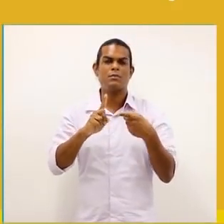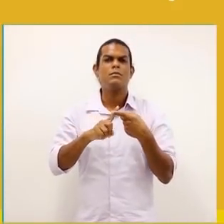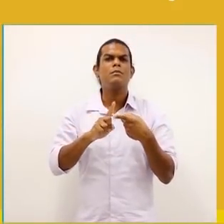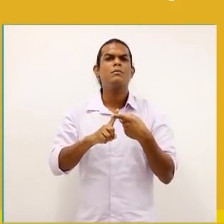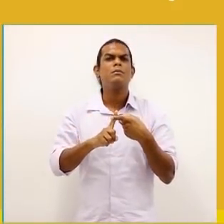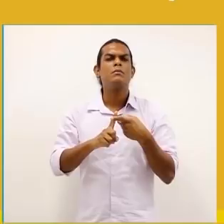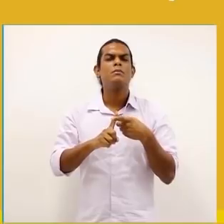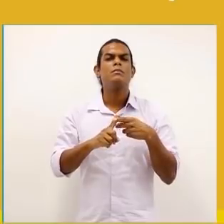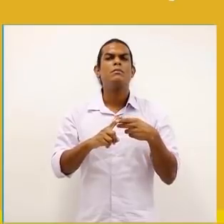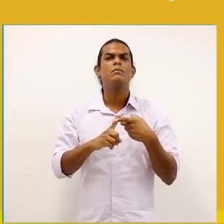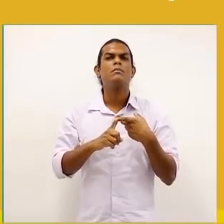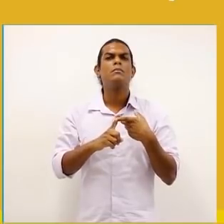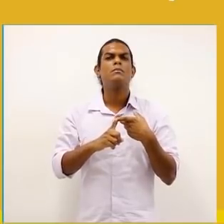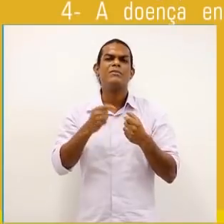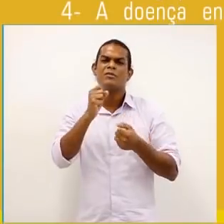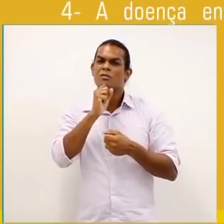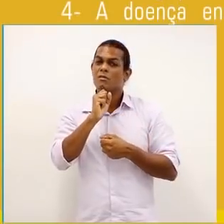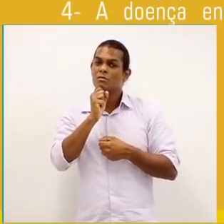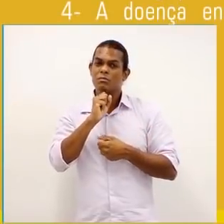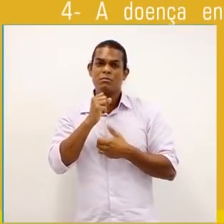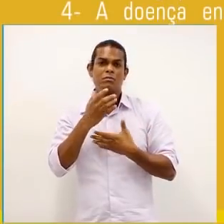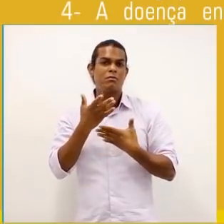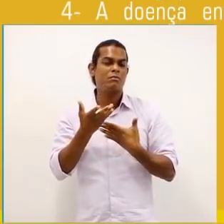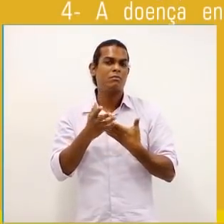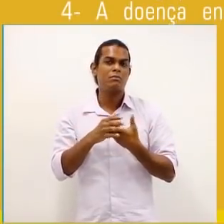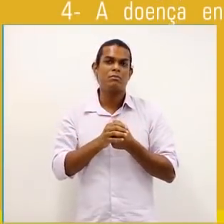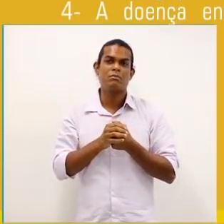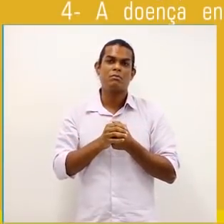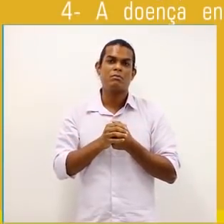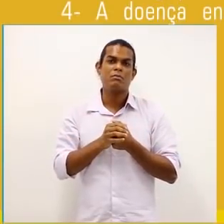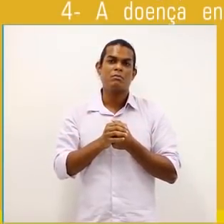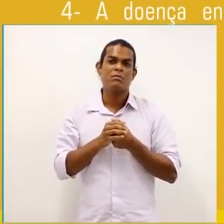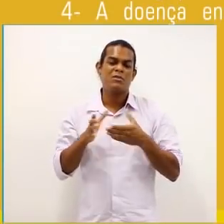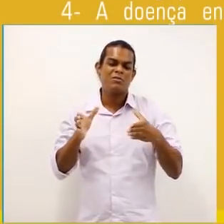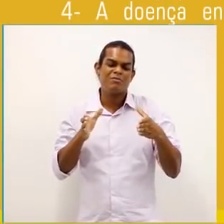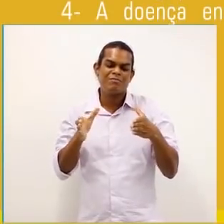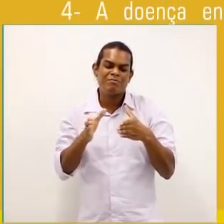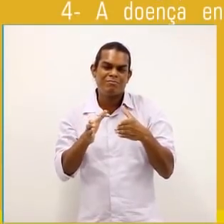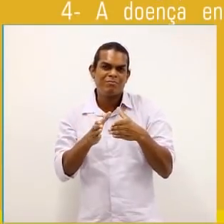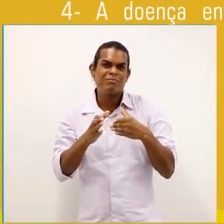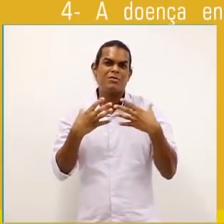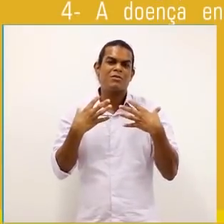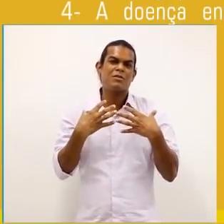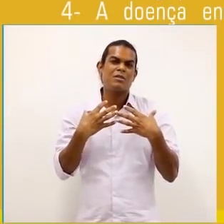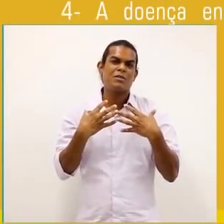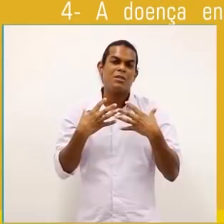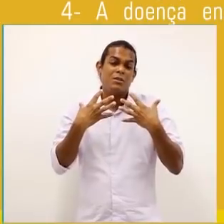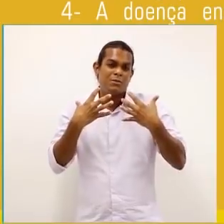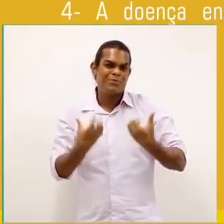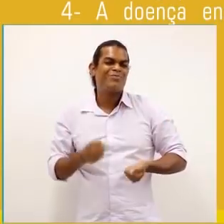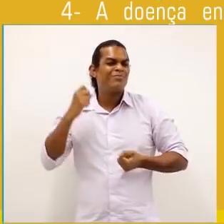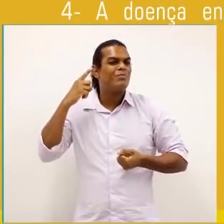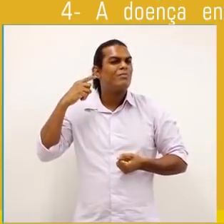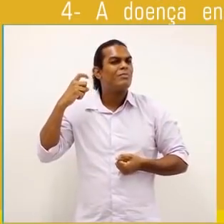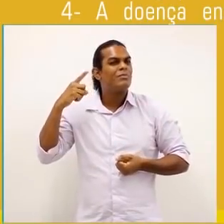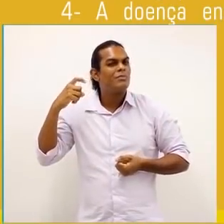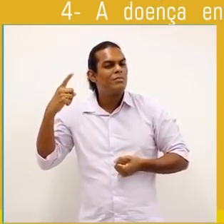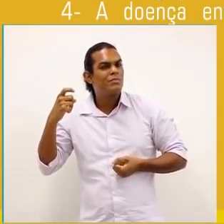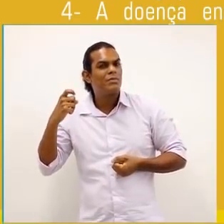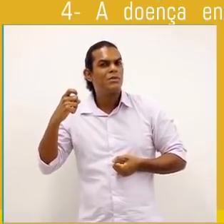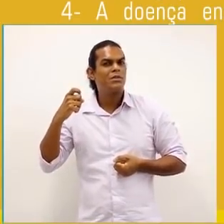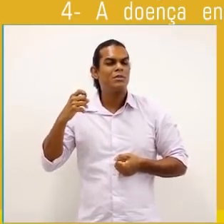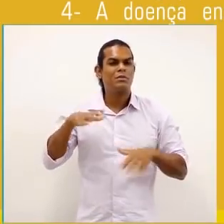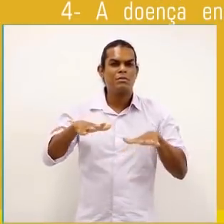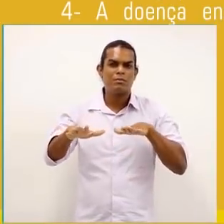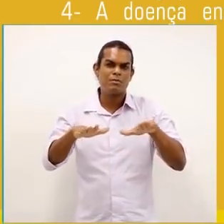etário, né? A velhice mesmo, a redução da capacidade auditiva, a redução da capacidade de mobilização, de